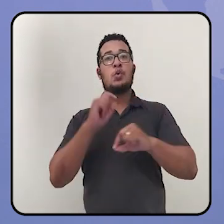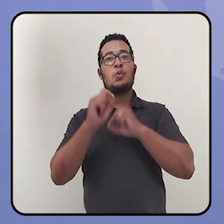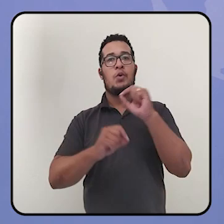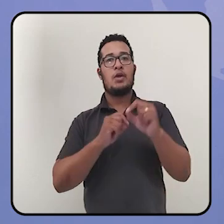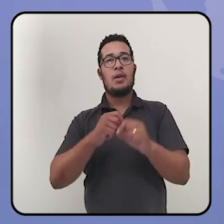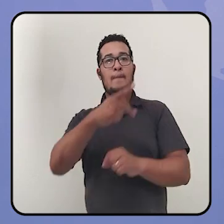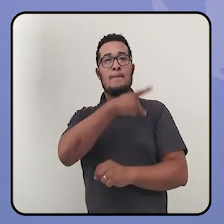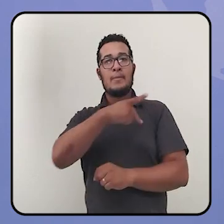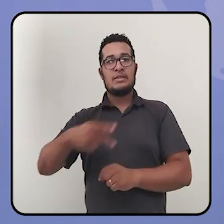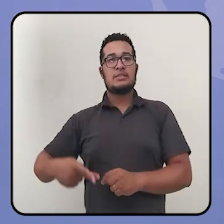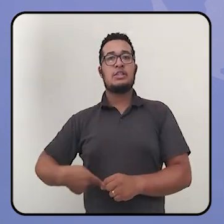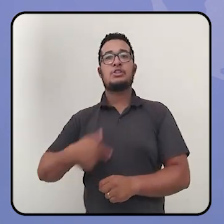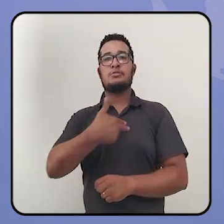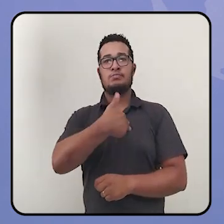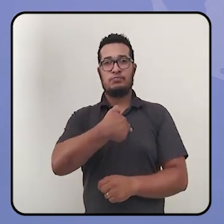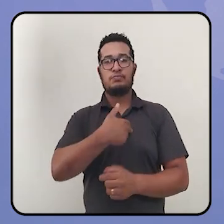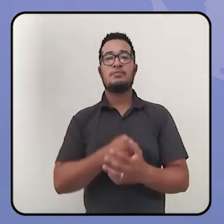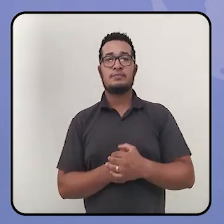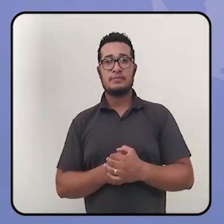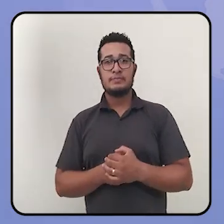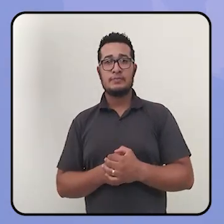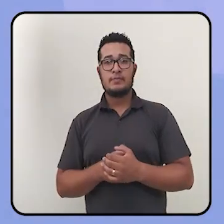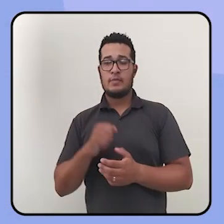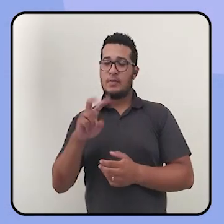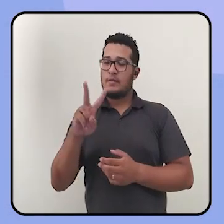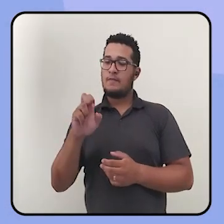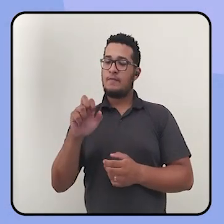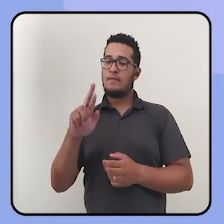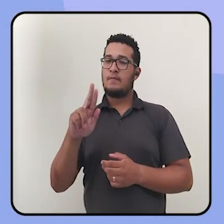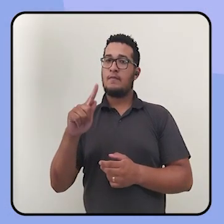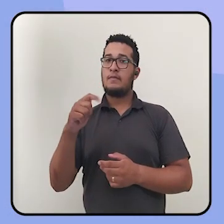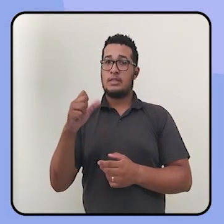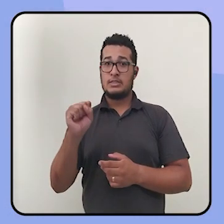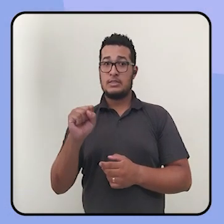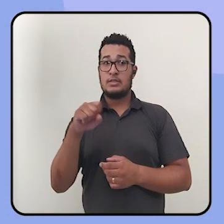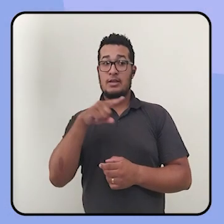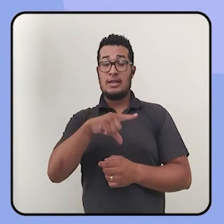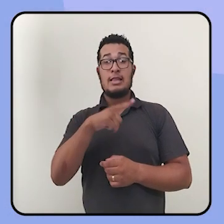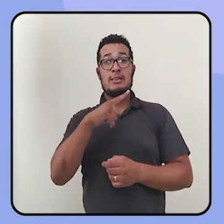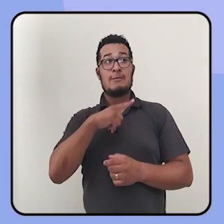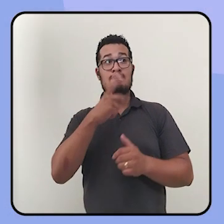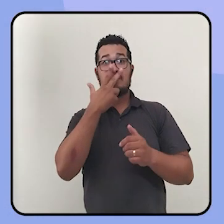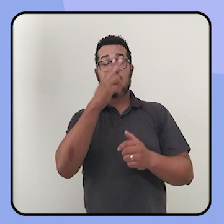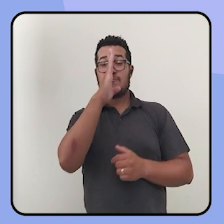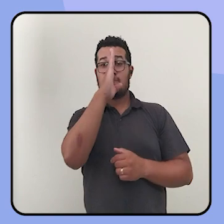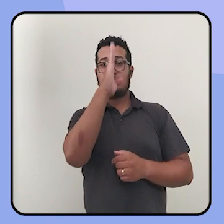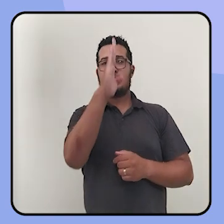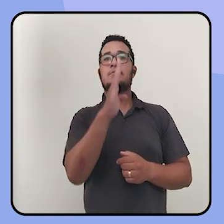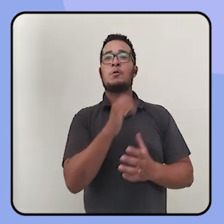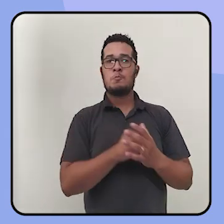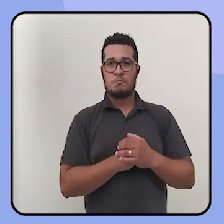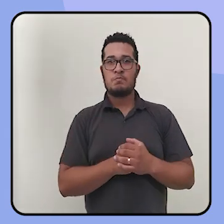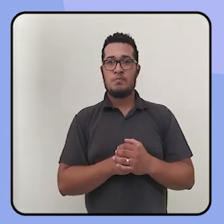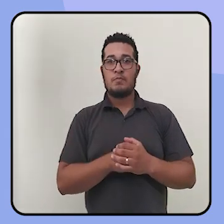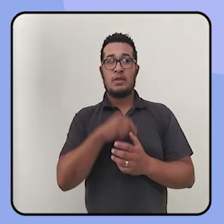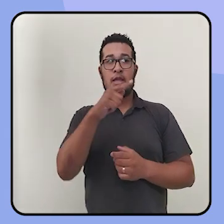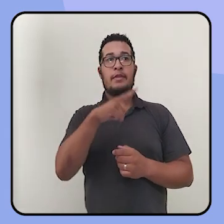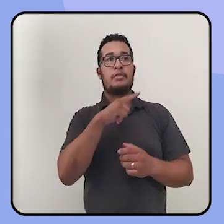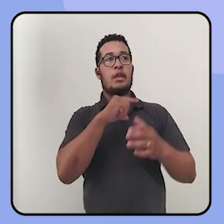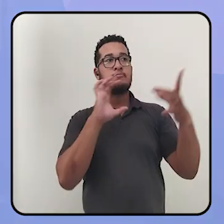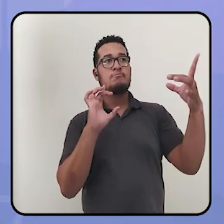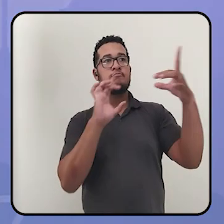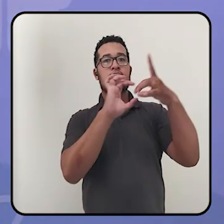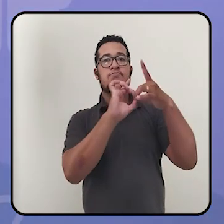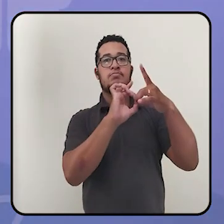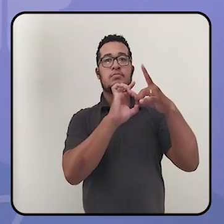a dominar a agricultura e domesticar os animais, ele se estabeleceu em lugares